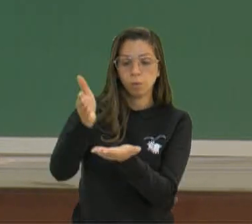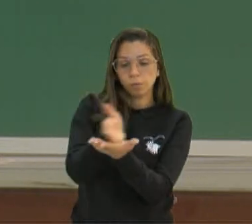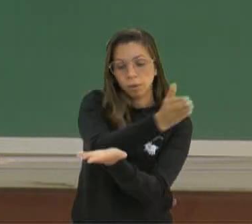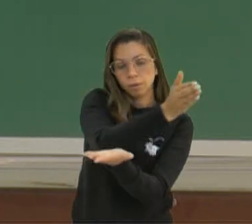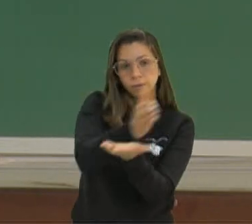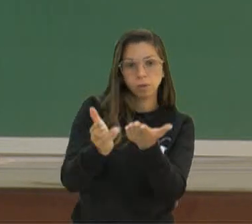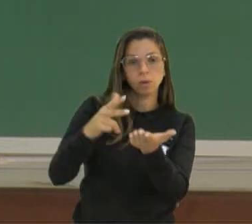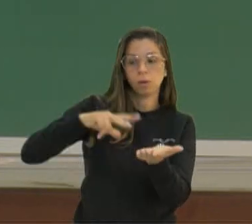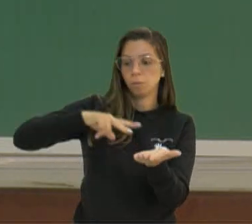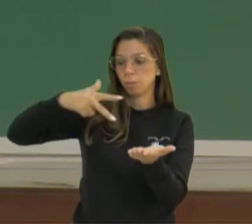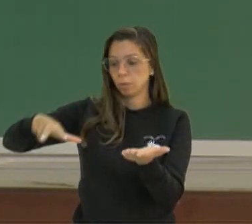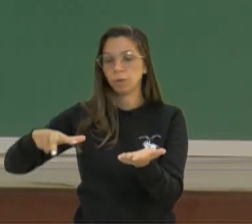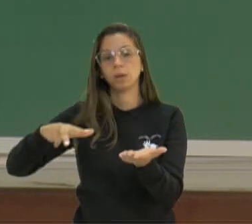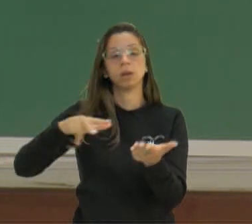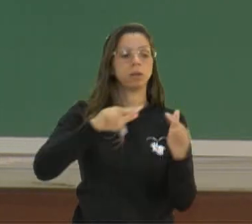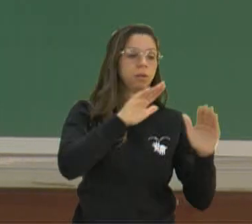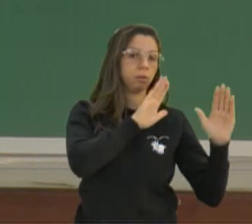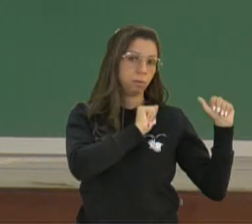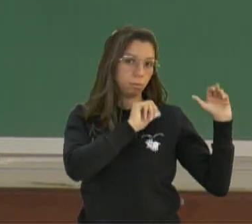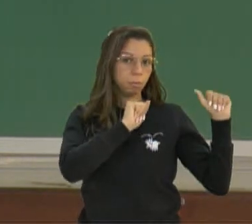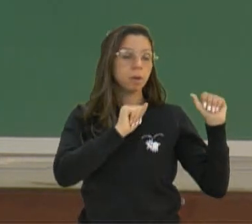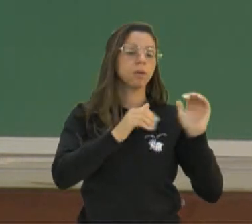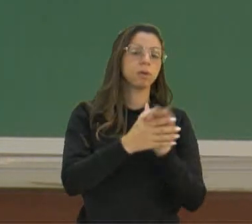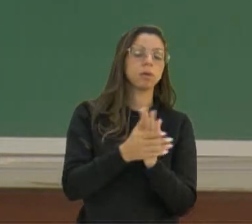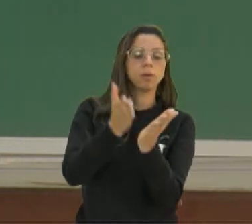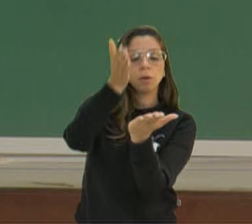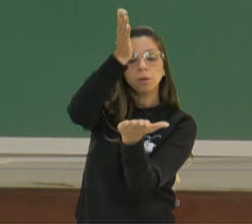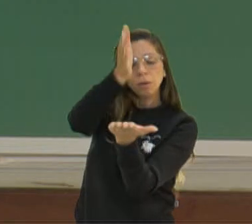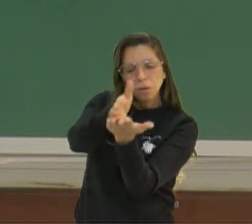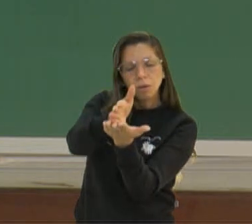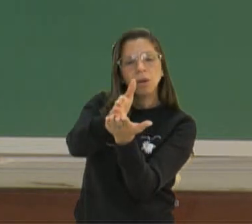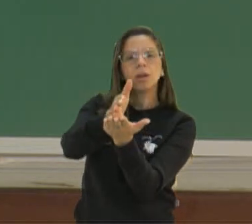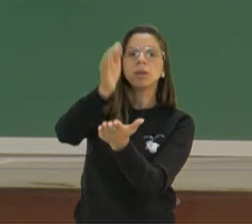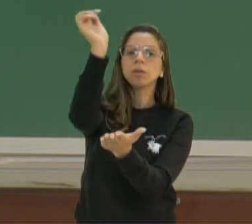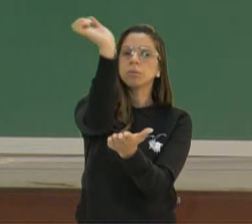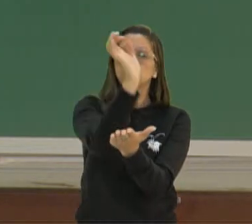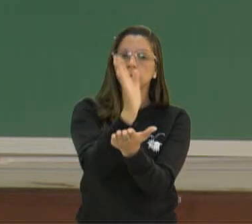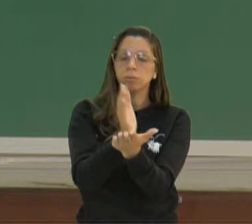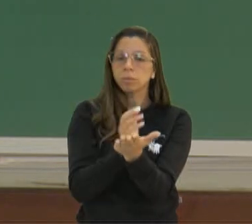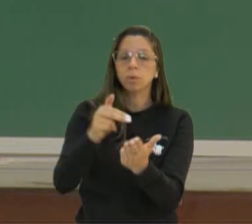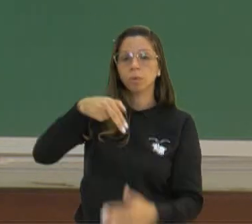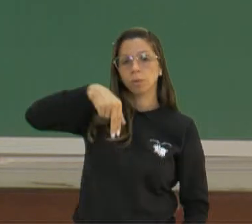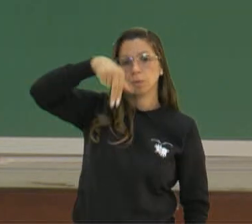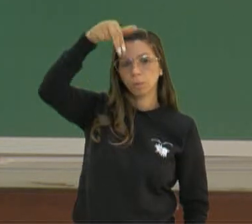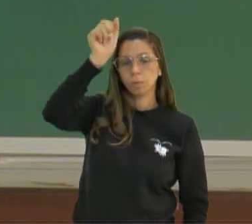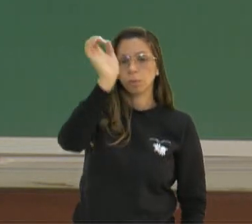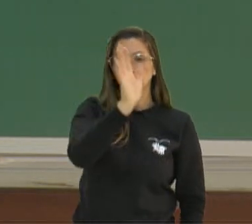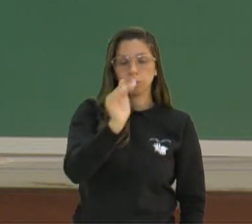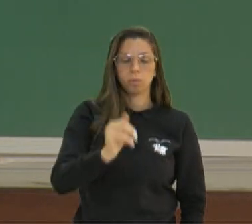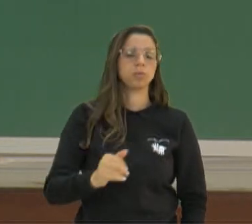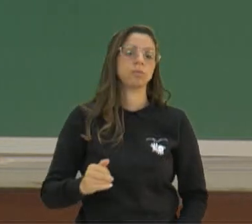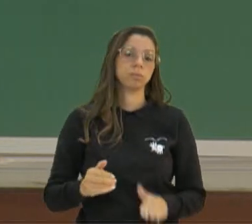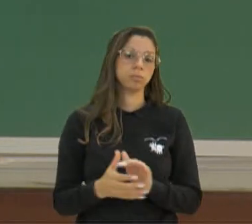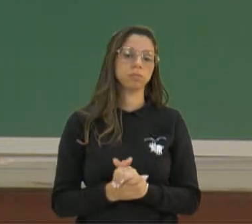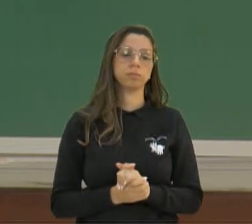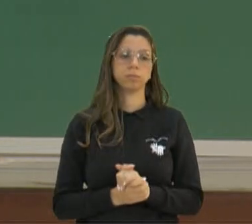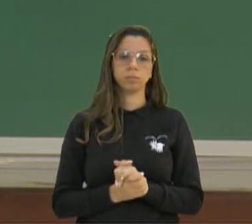passava ali pelo Nordeste brasileiro, dividia também o que nós conhecemos hoje, atualmente, como território